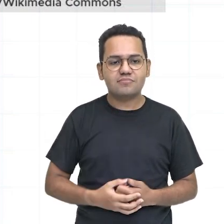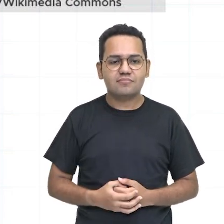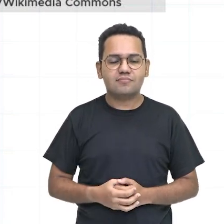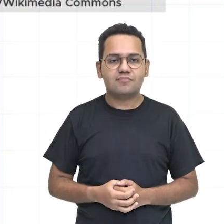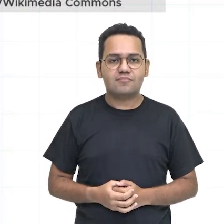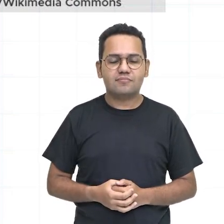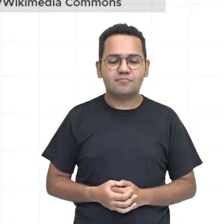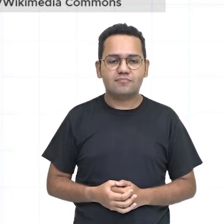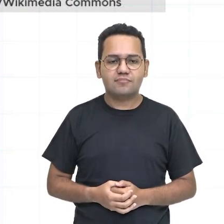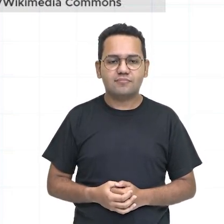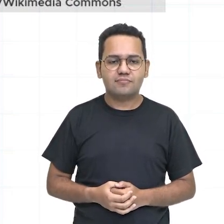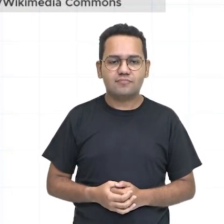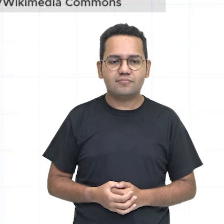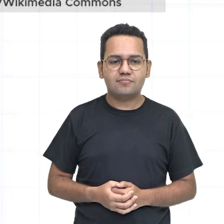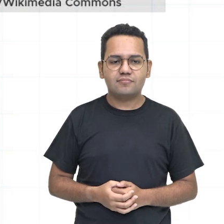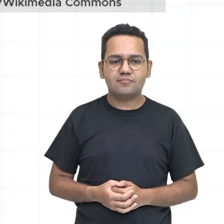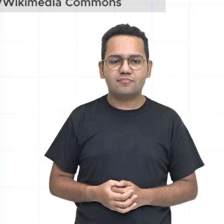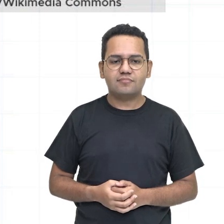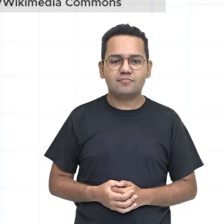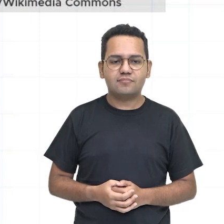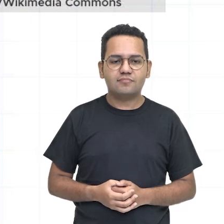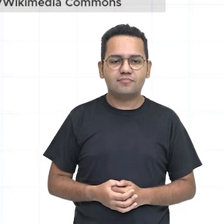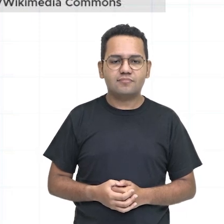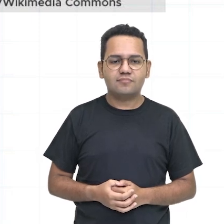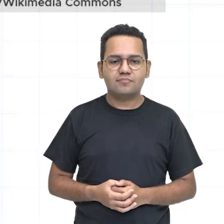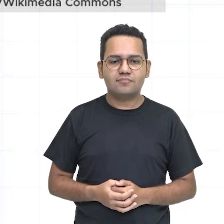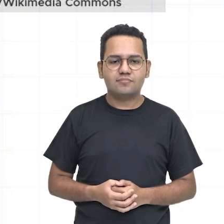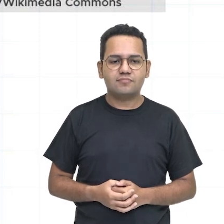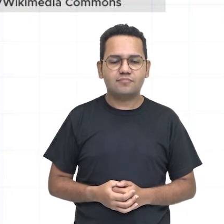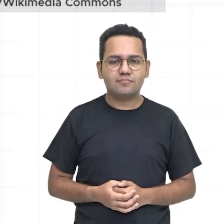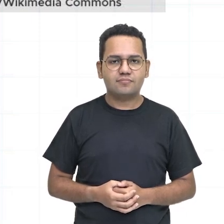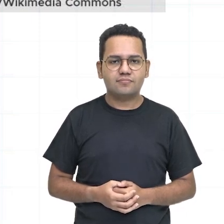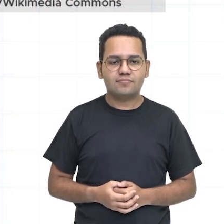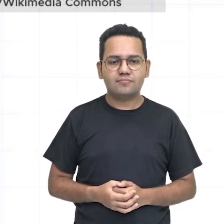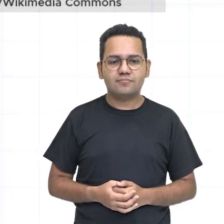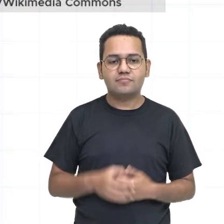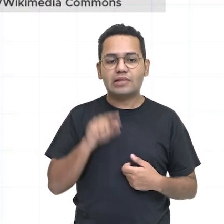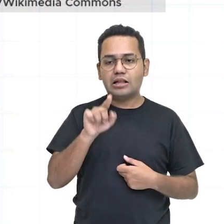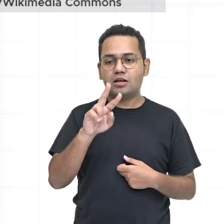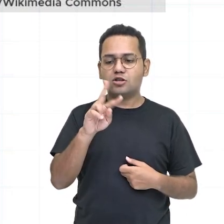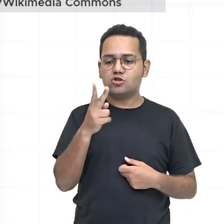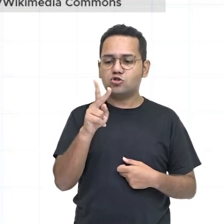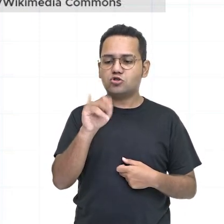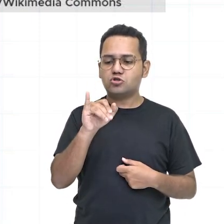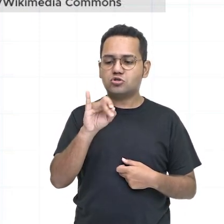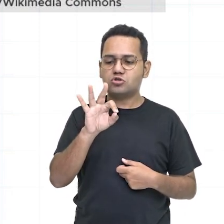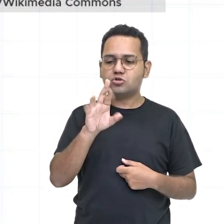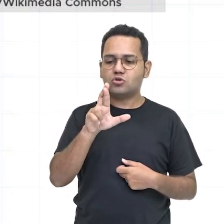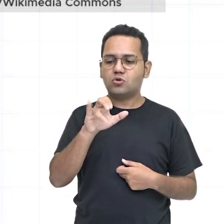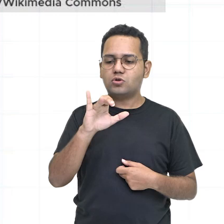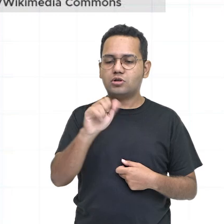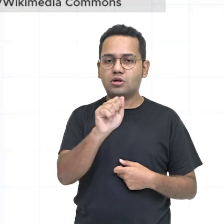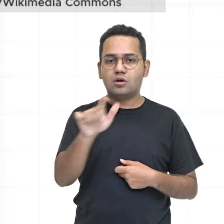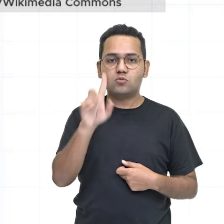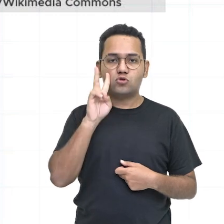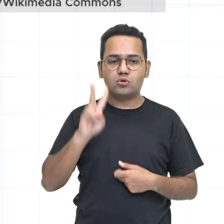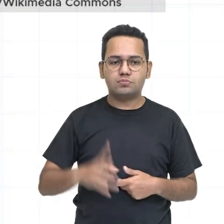Oceania, que é Oceania, historical, histórico,